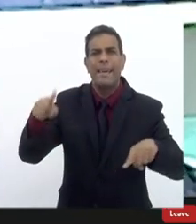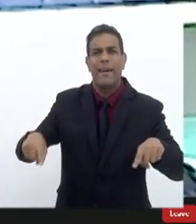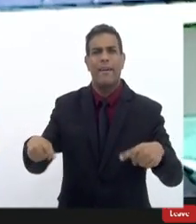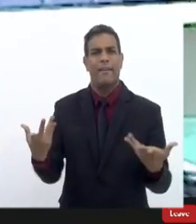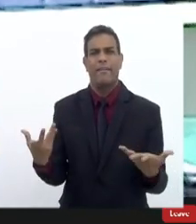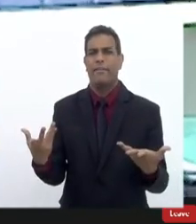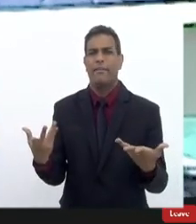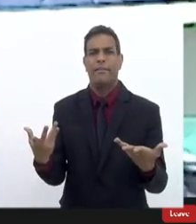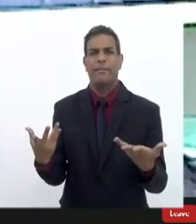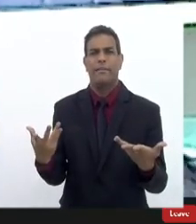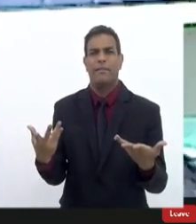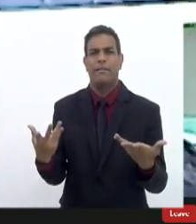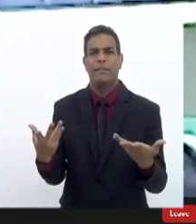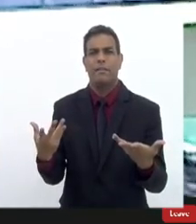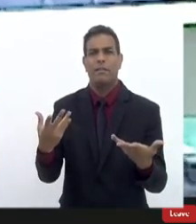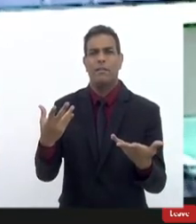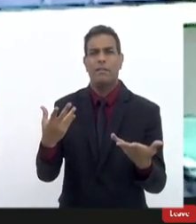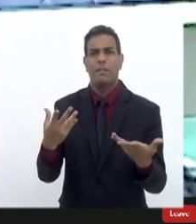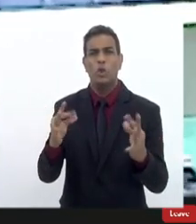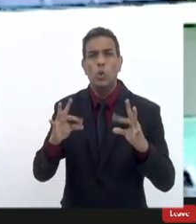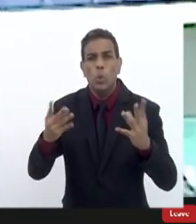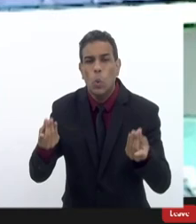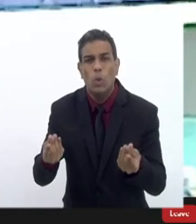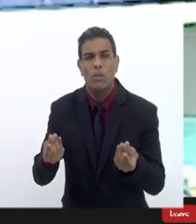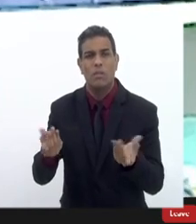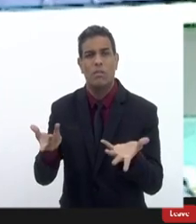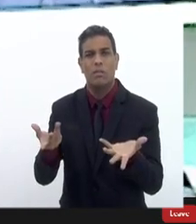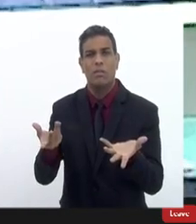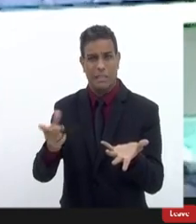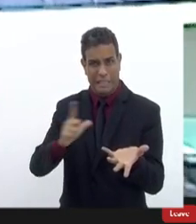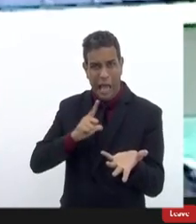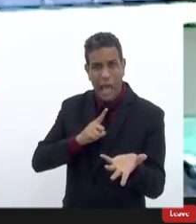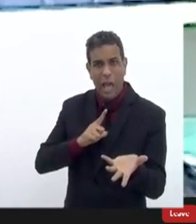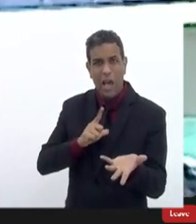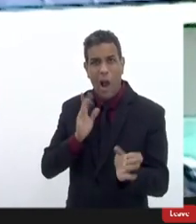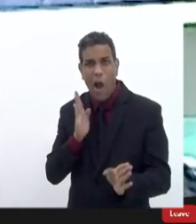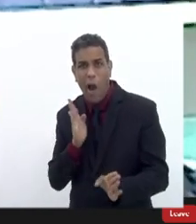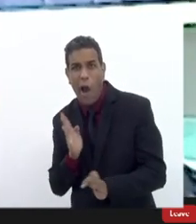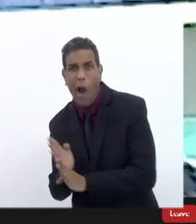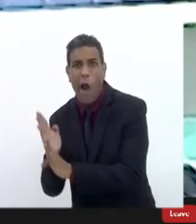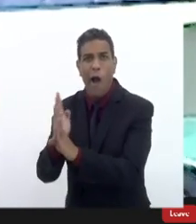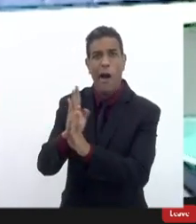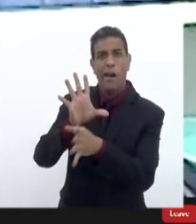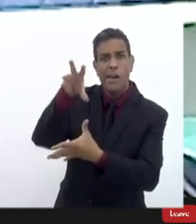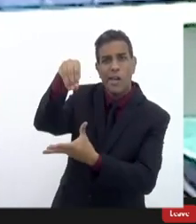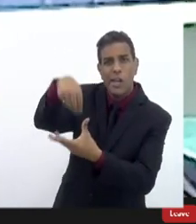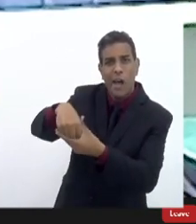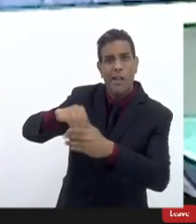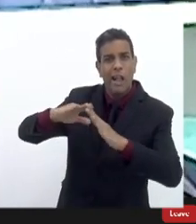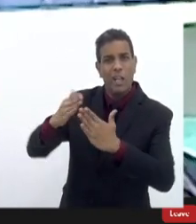safe shield, todos esses equipamentos, eles estão se mostrando